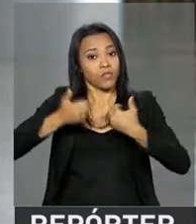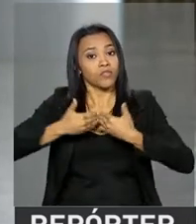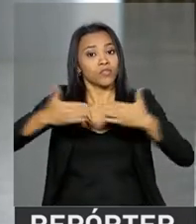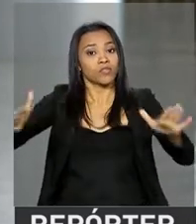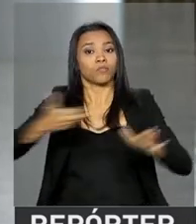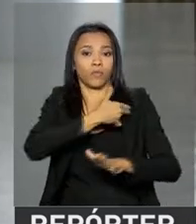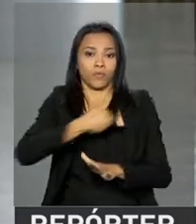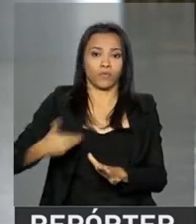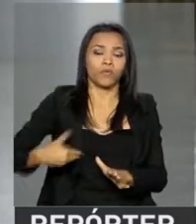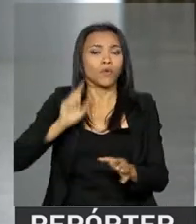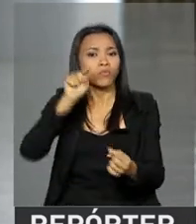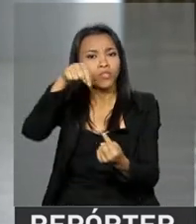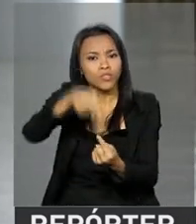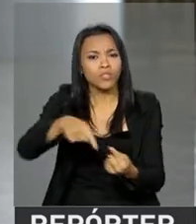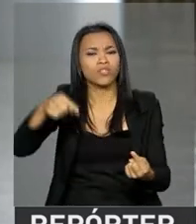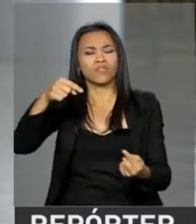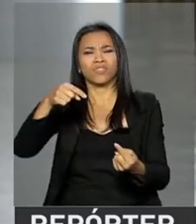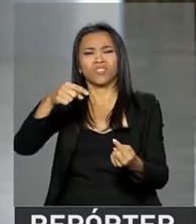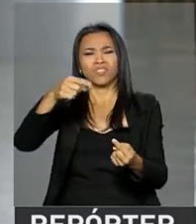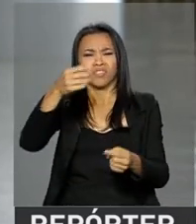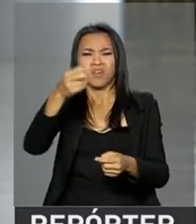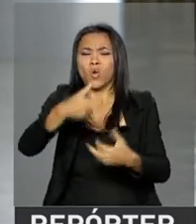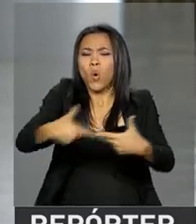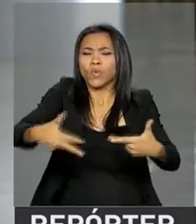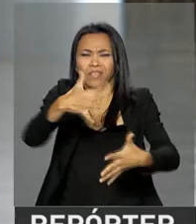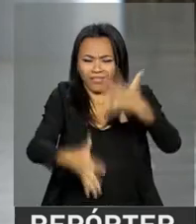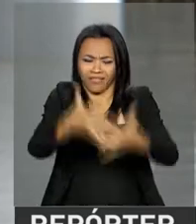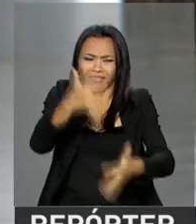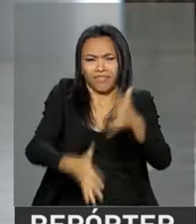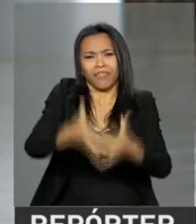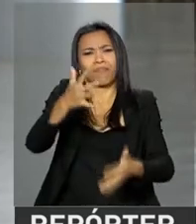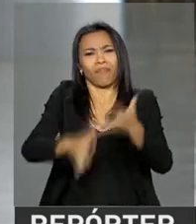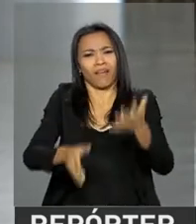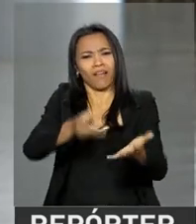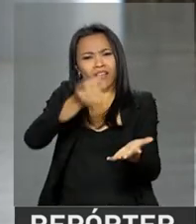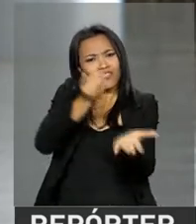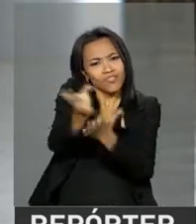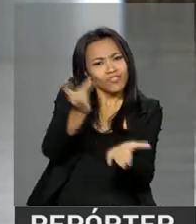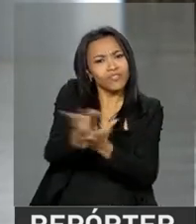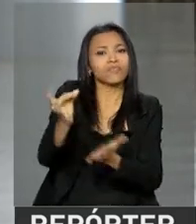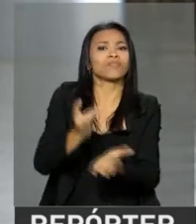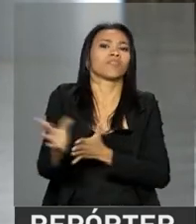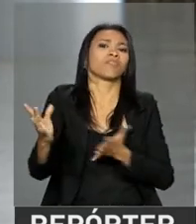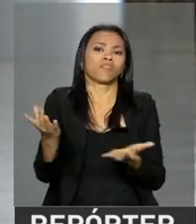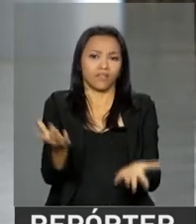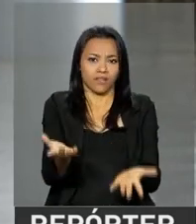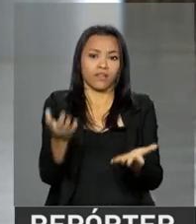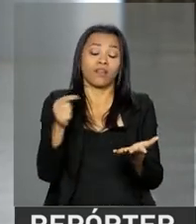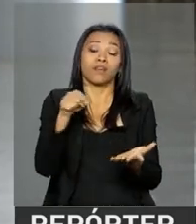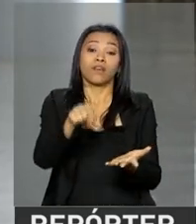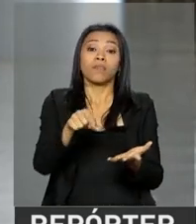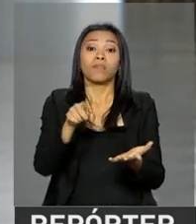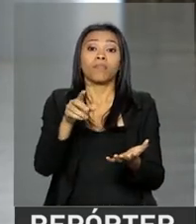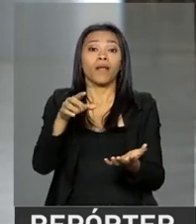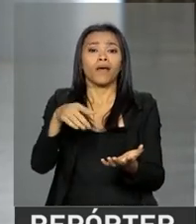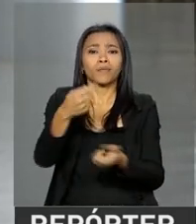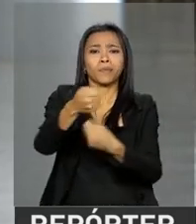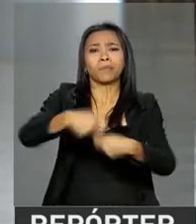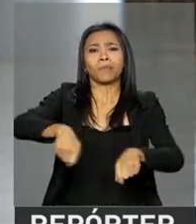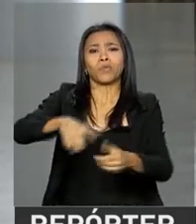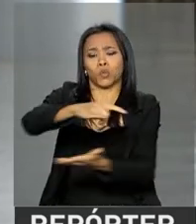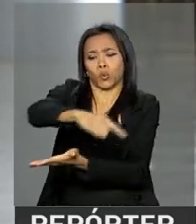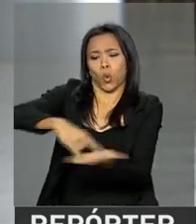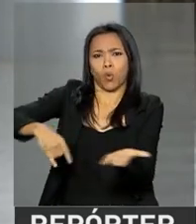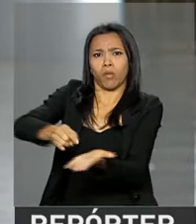objetivo de desburocratizar os procedimentos para a exportação, eliminando a necessidade de apresentação de uma série